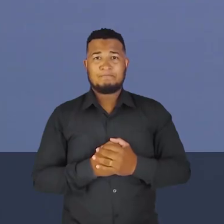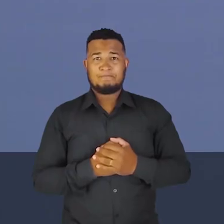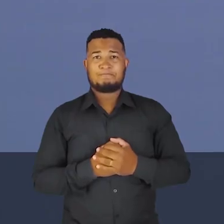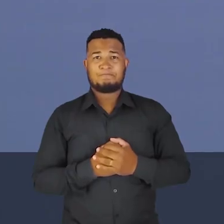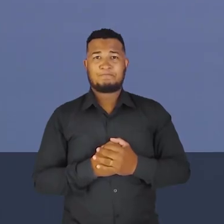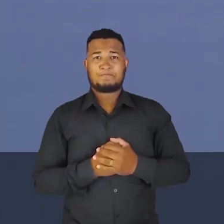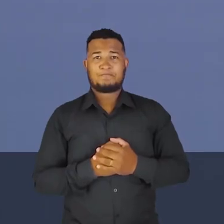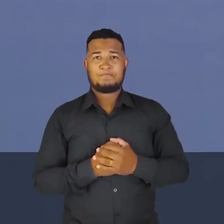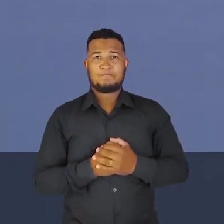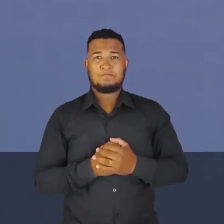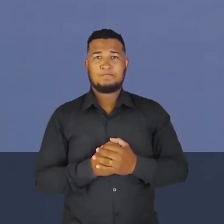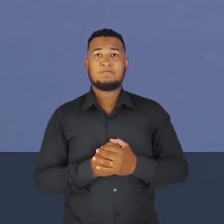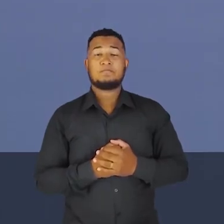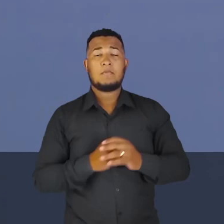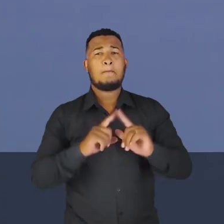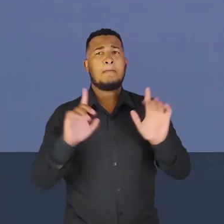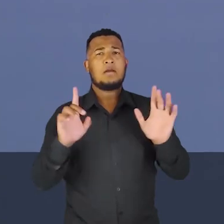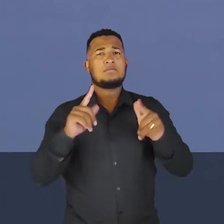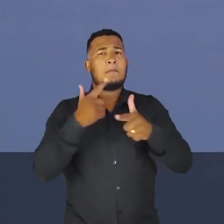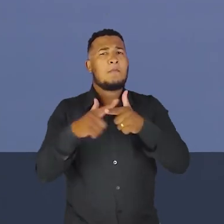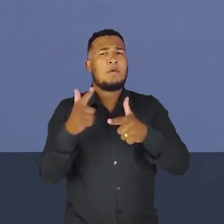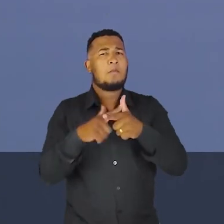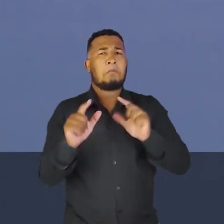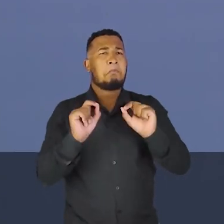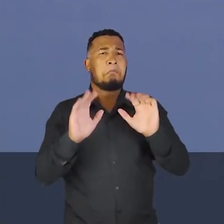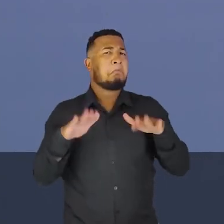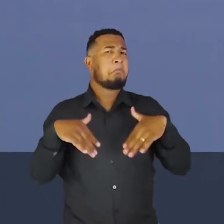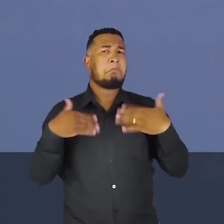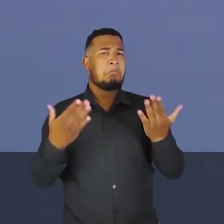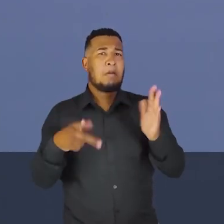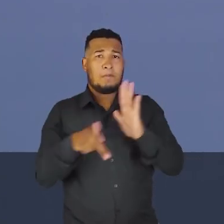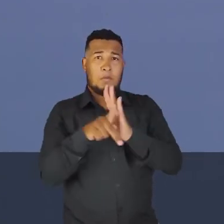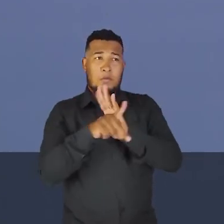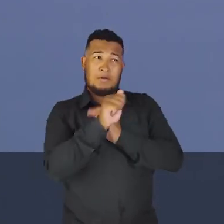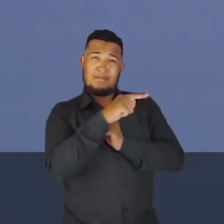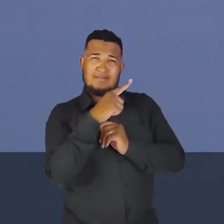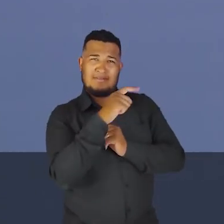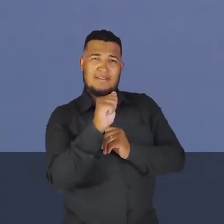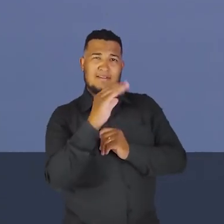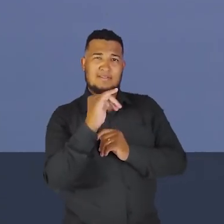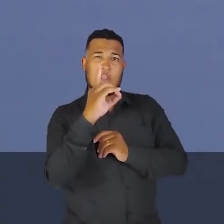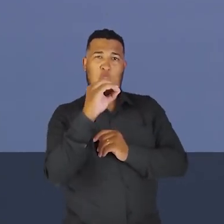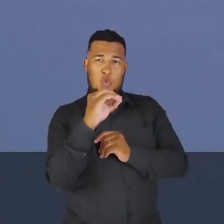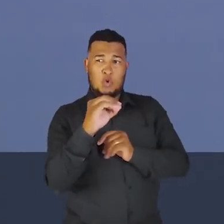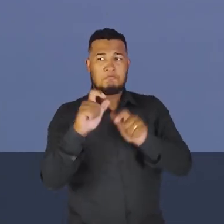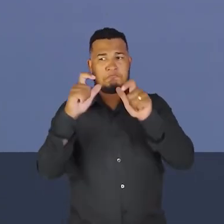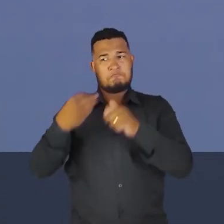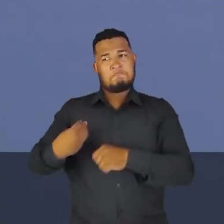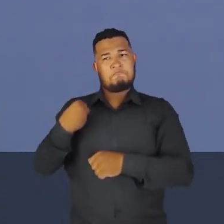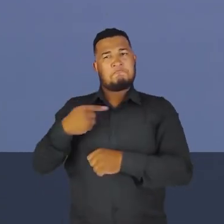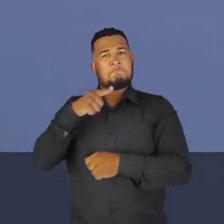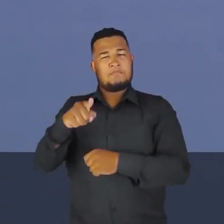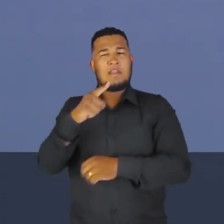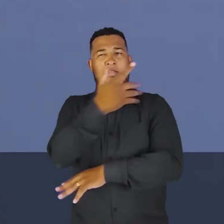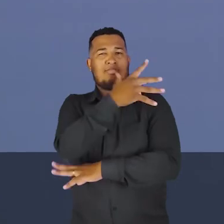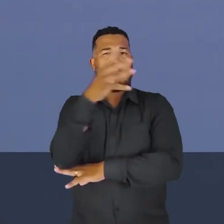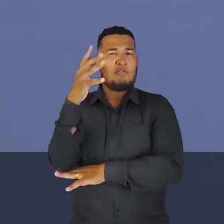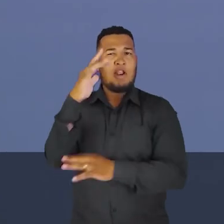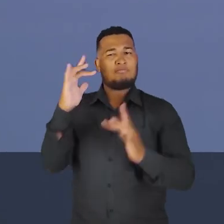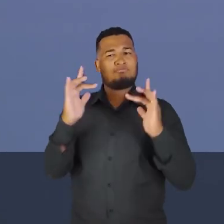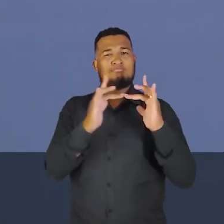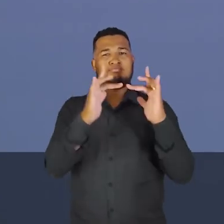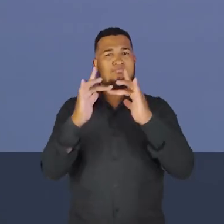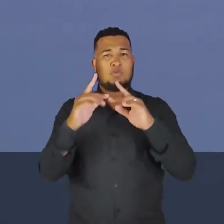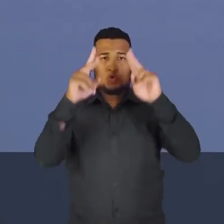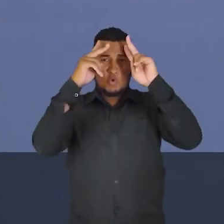mim. Qual é o problema, né, desses ácidos na natureza, né, e em contato, então, com